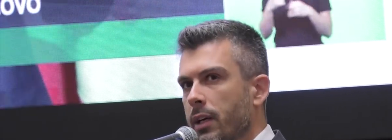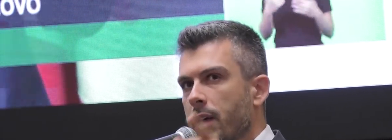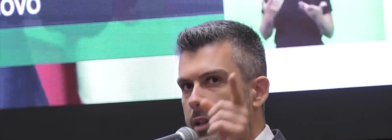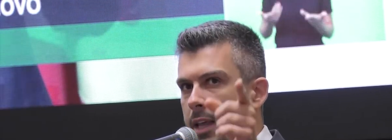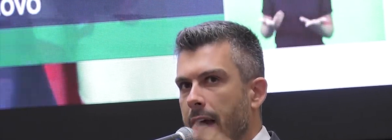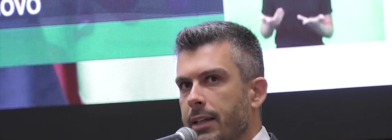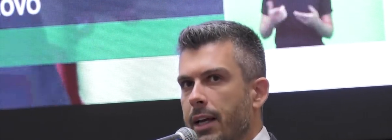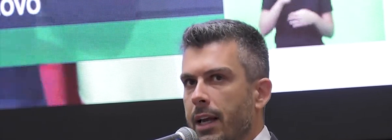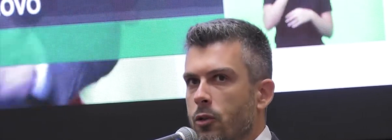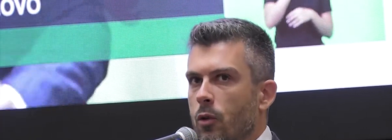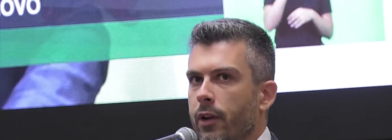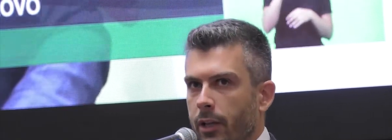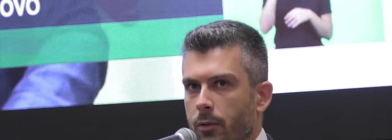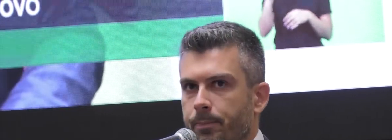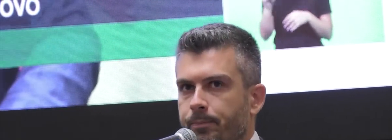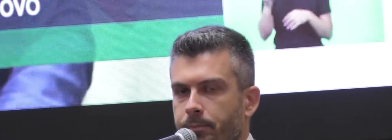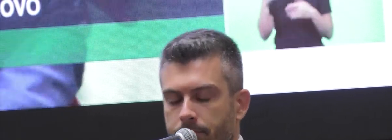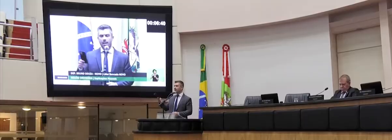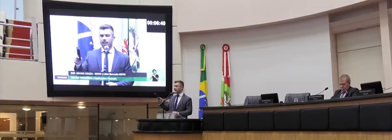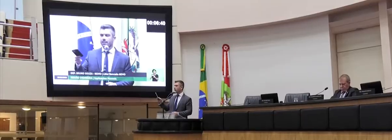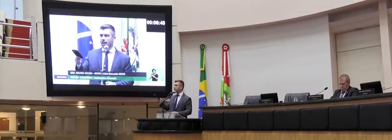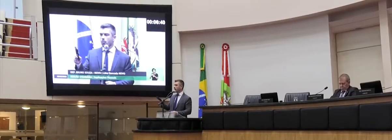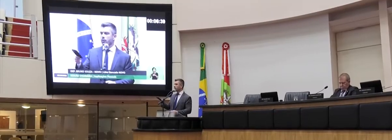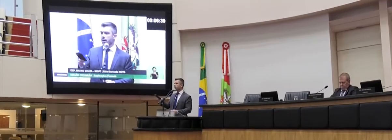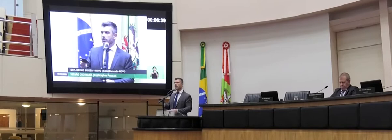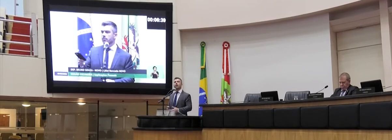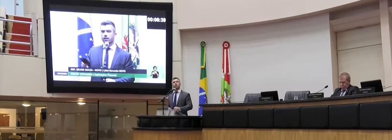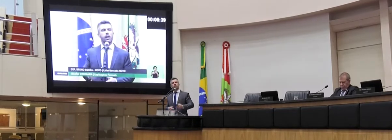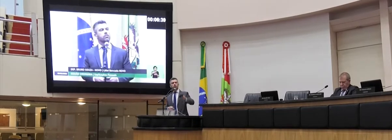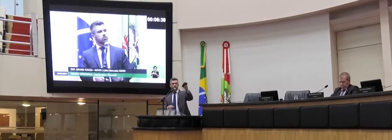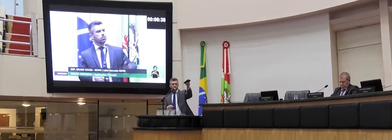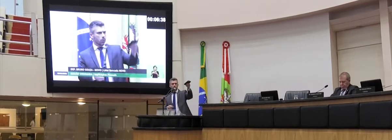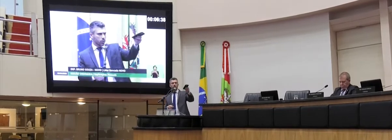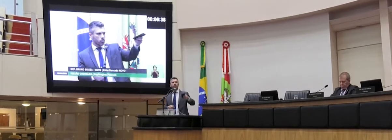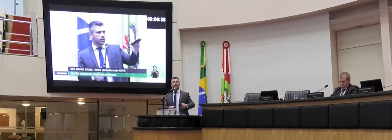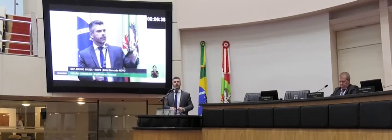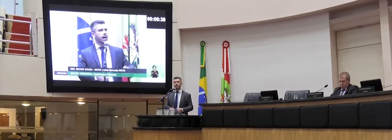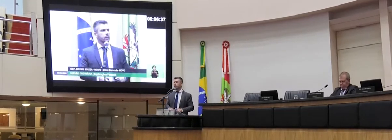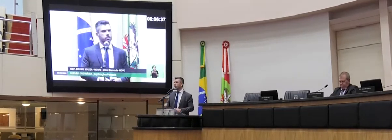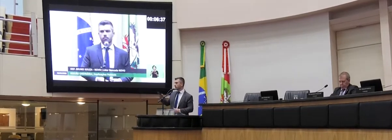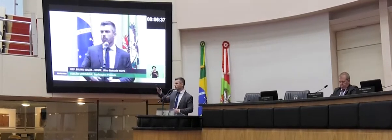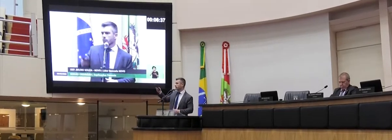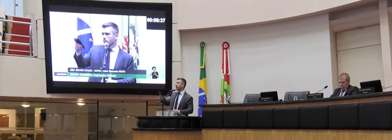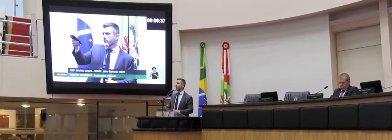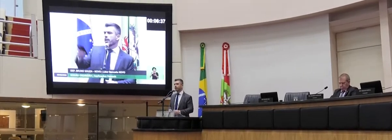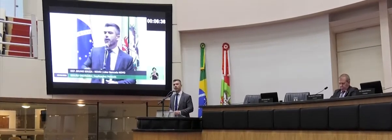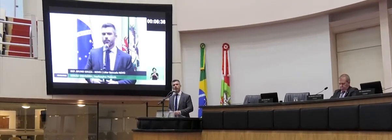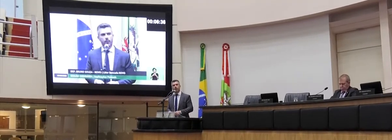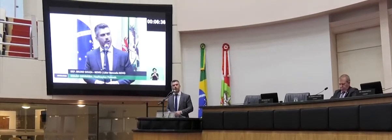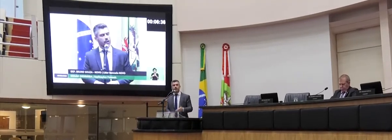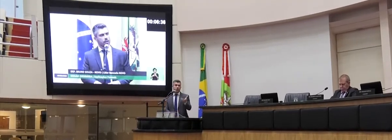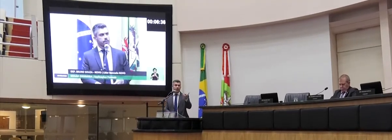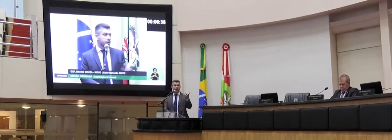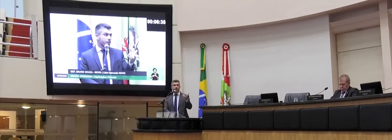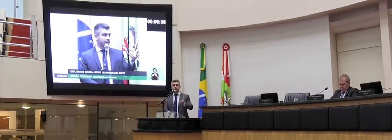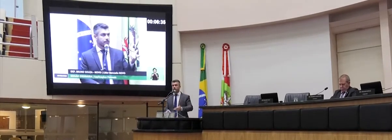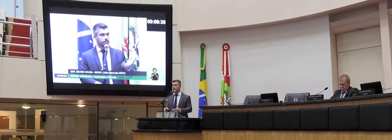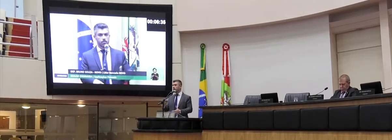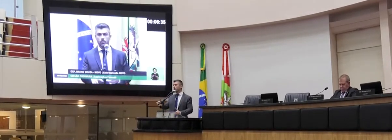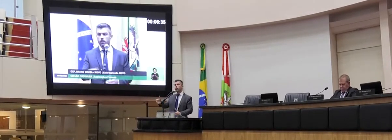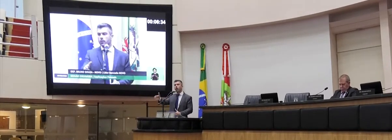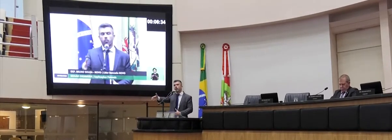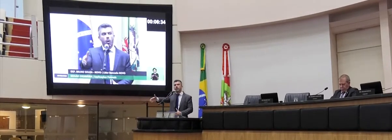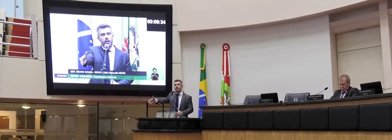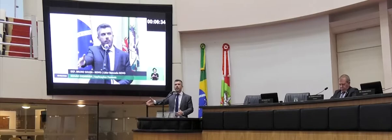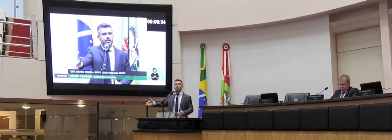realização de uma biópsia para fazer uma cirurgia, mas o procedimento ainda não foi feito por falta de agulha. O deputado